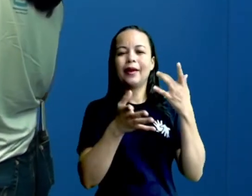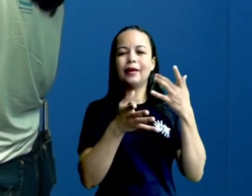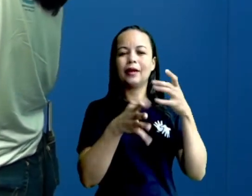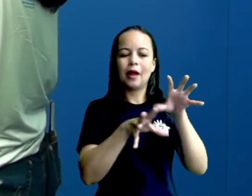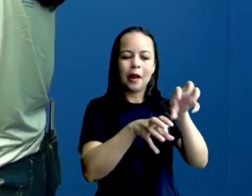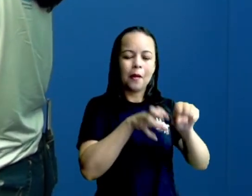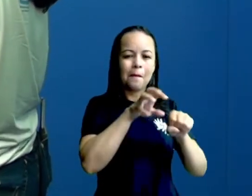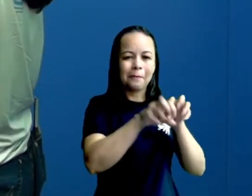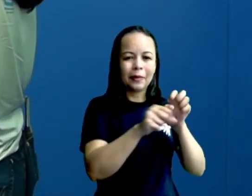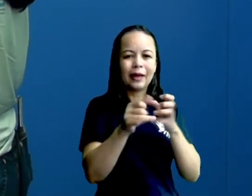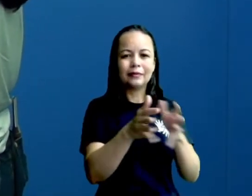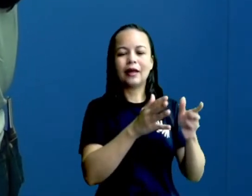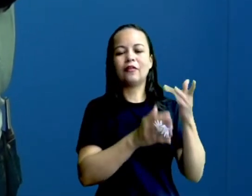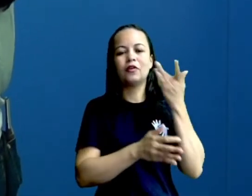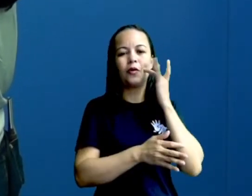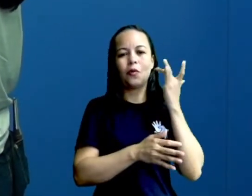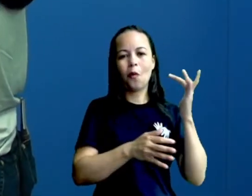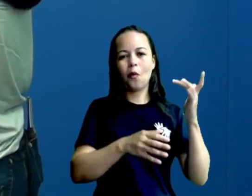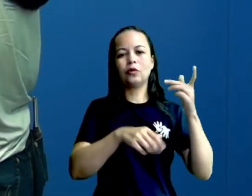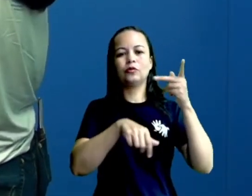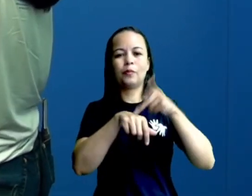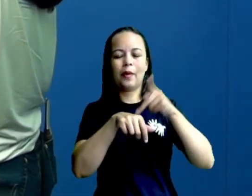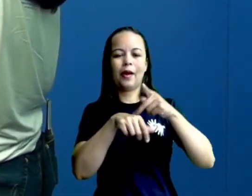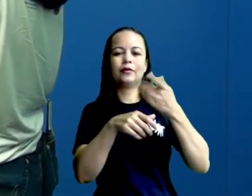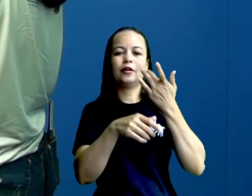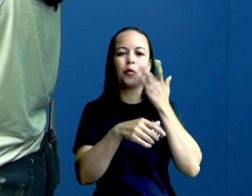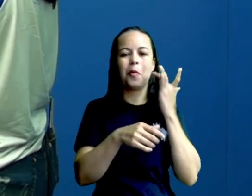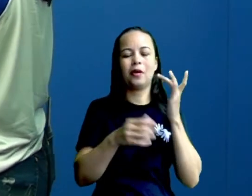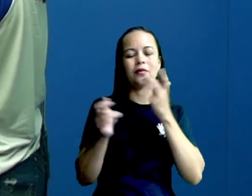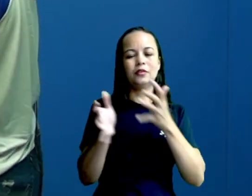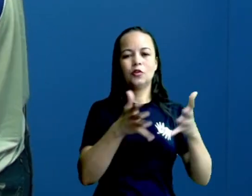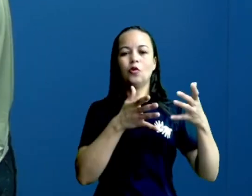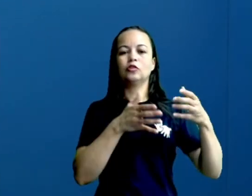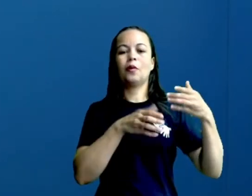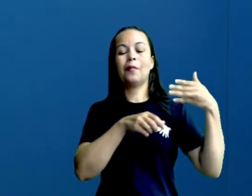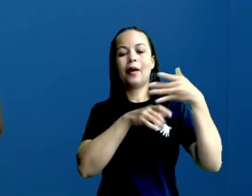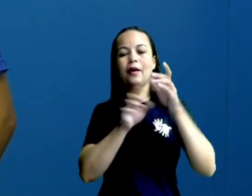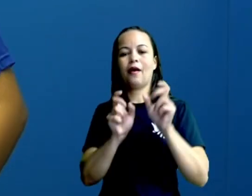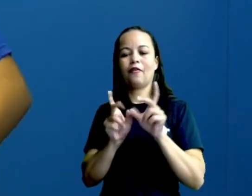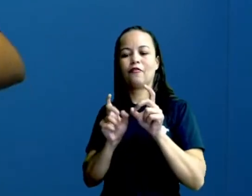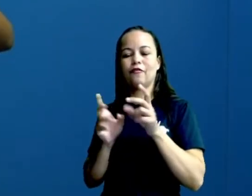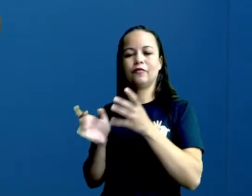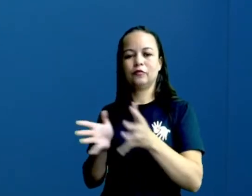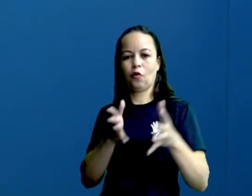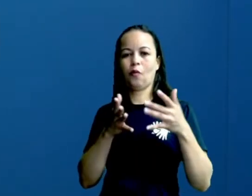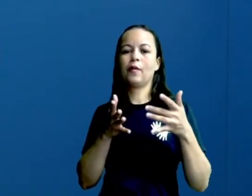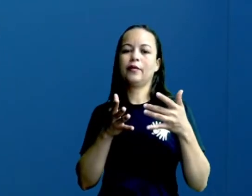pedras preciosas até os centros comerciais, próximos aos portos para exportação.